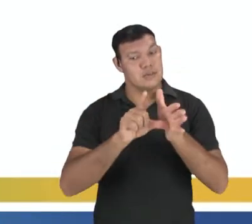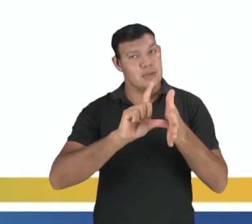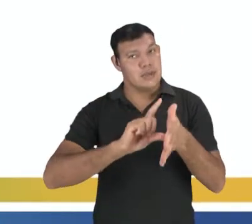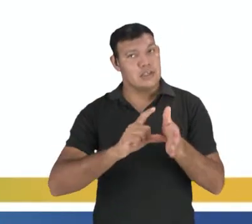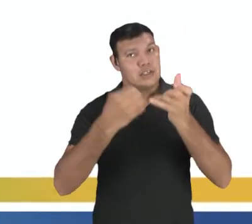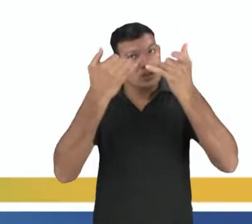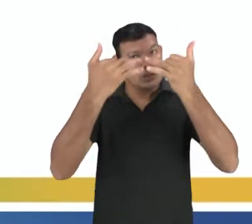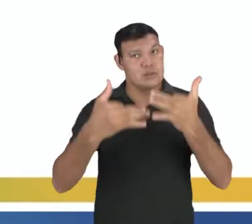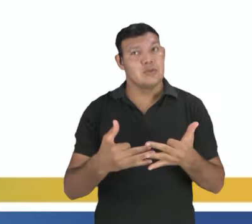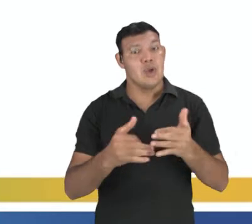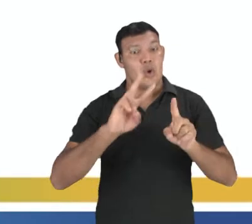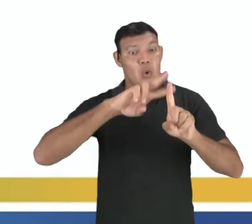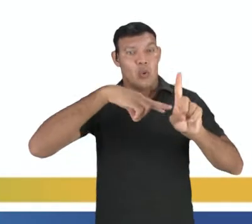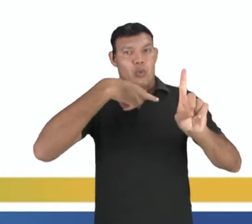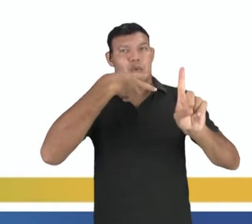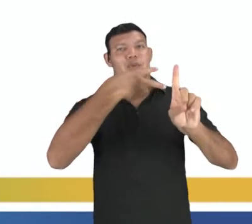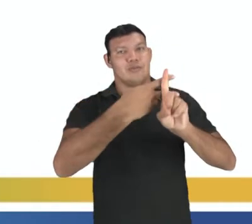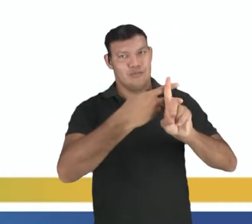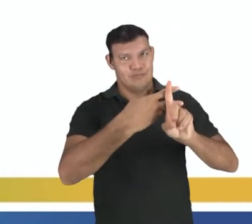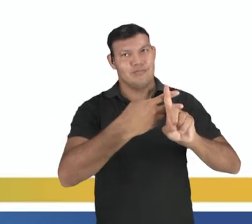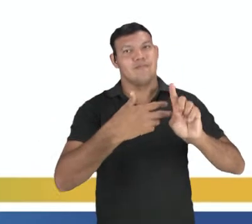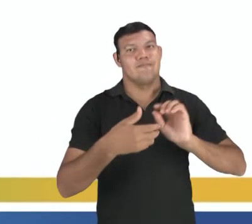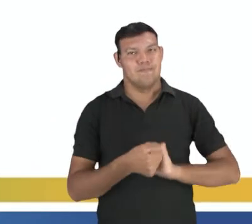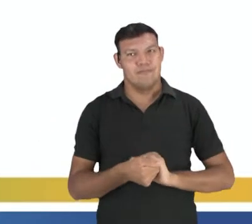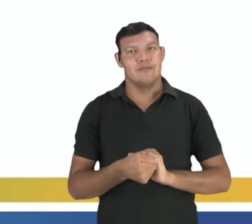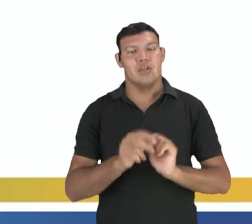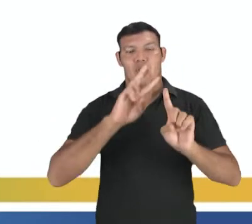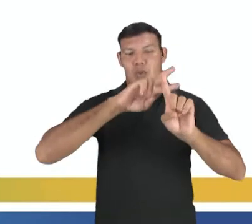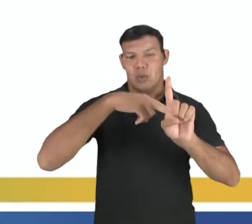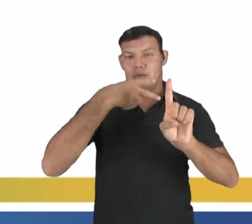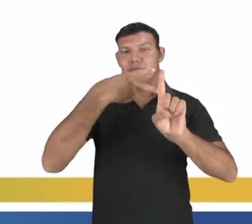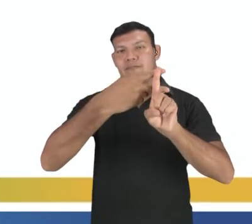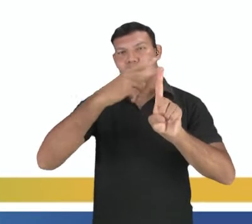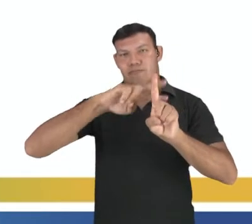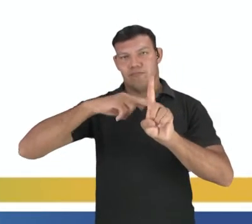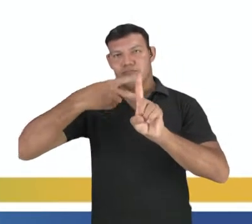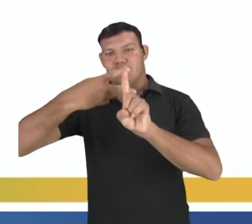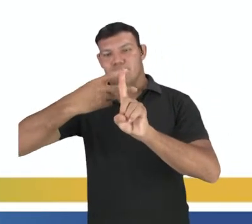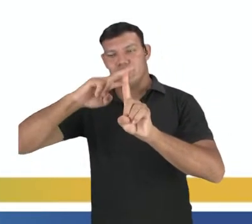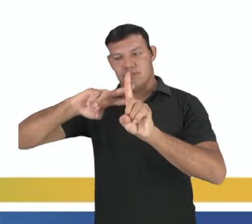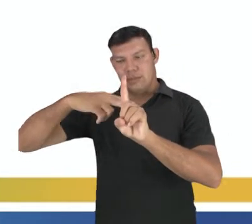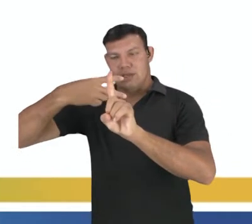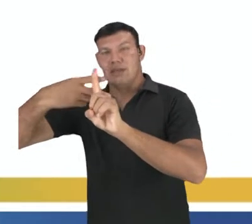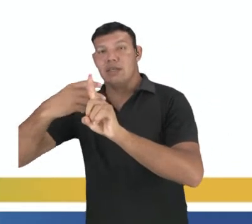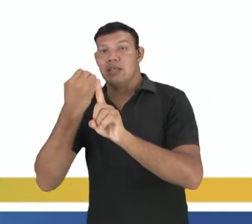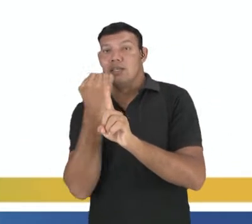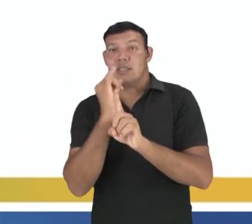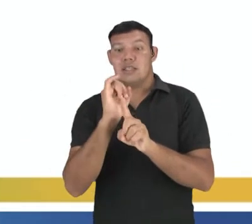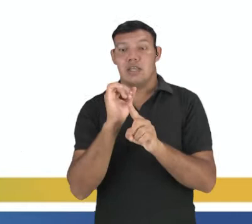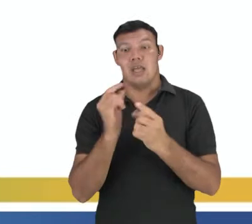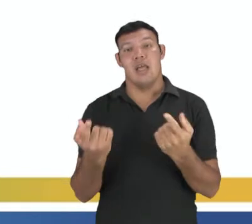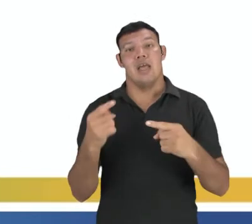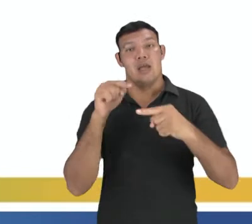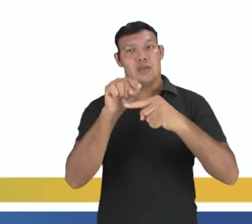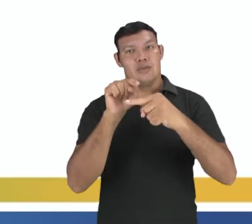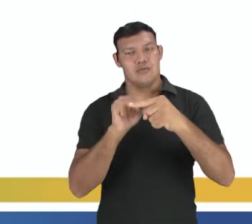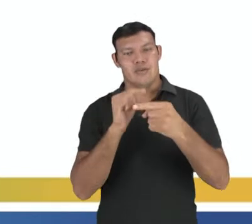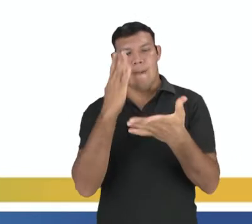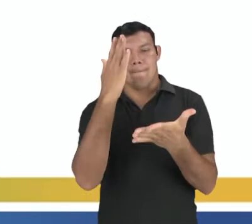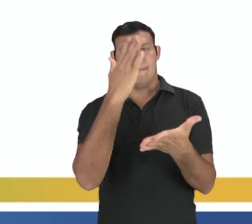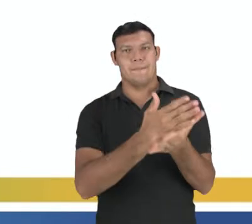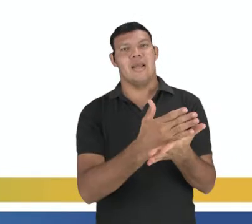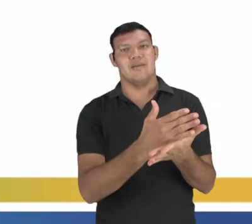estava falando no dobro, né? Sempre dobrando. E se eu fosse fazer a divisão, era